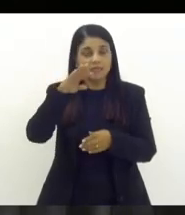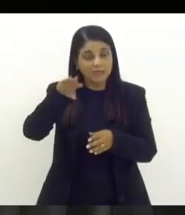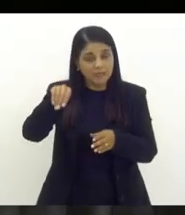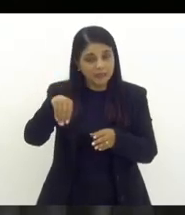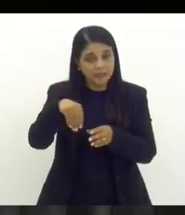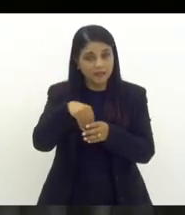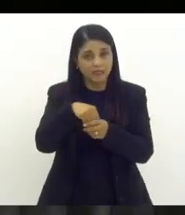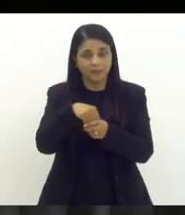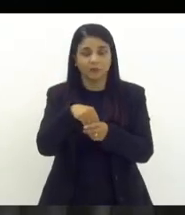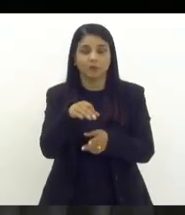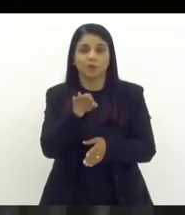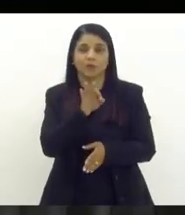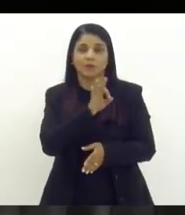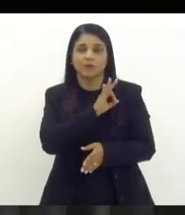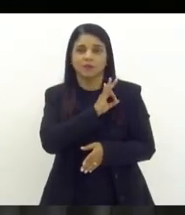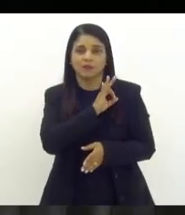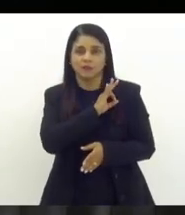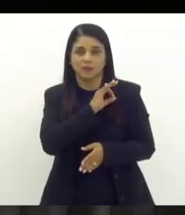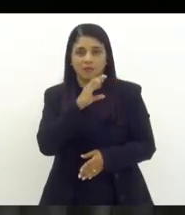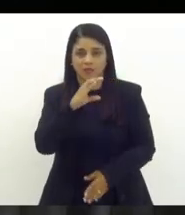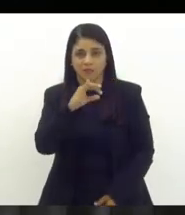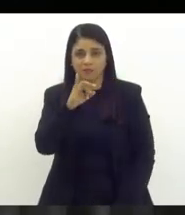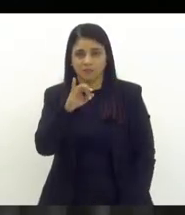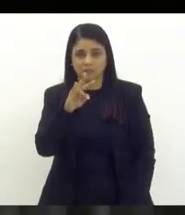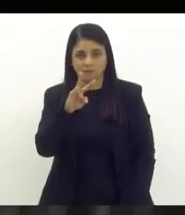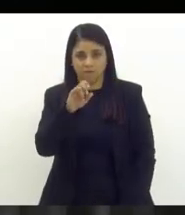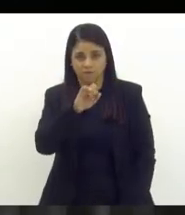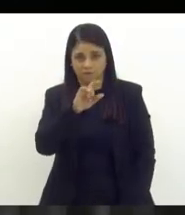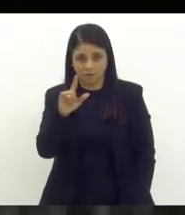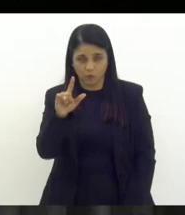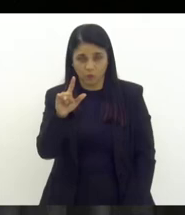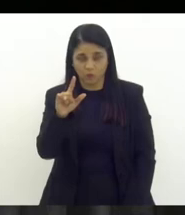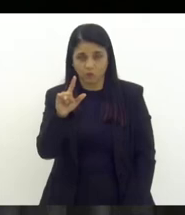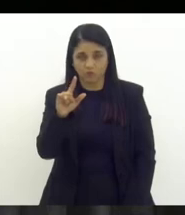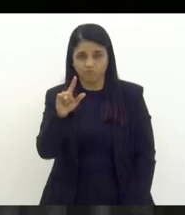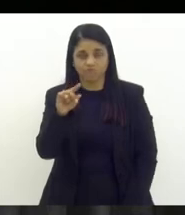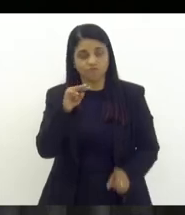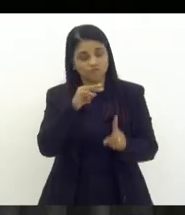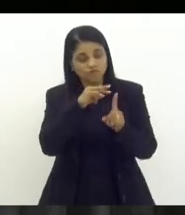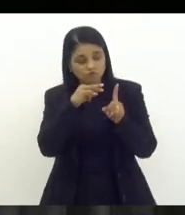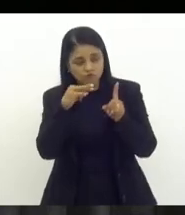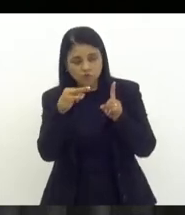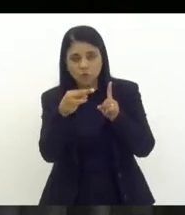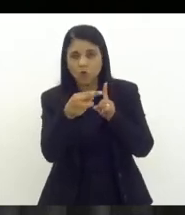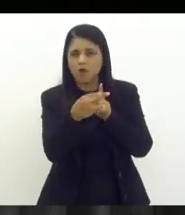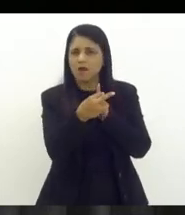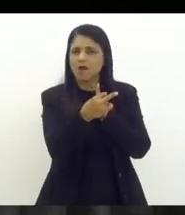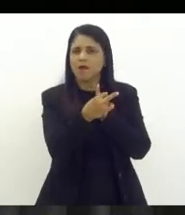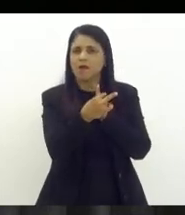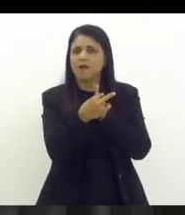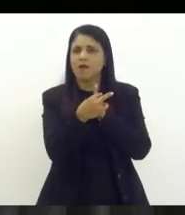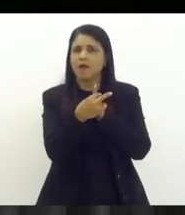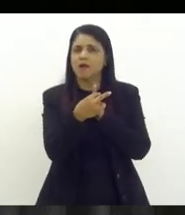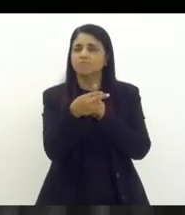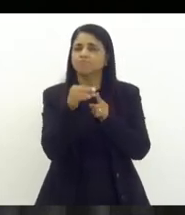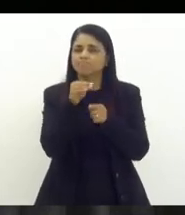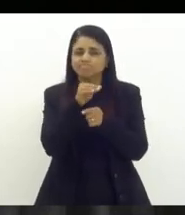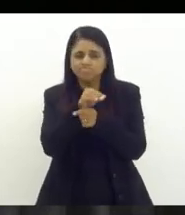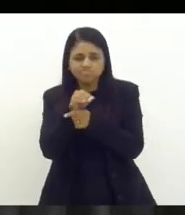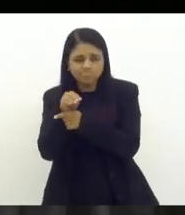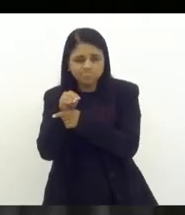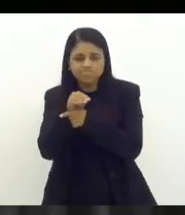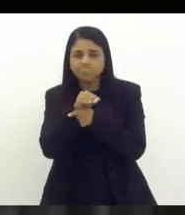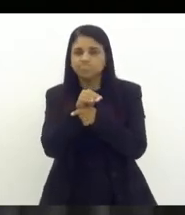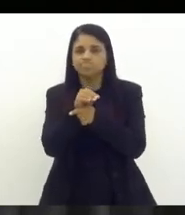Civil eh objeto de um olhar eh cuidadoso